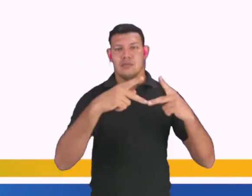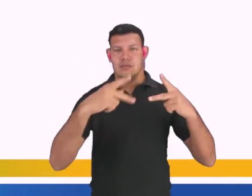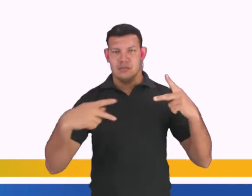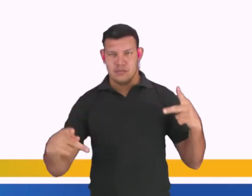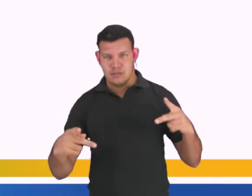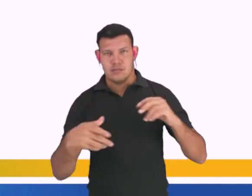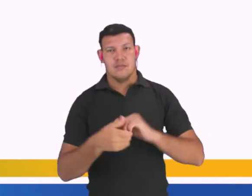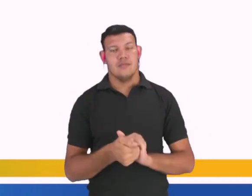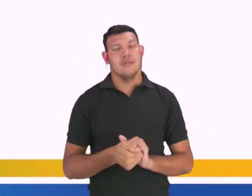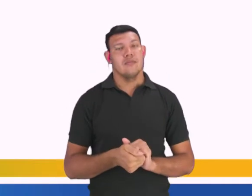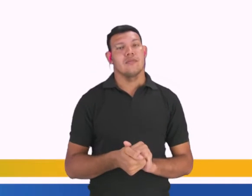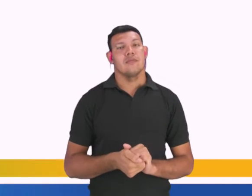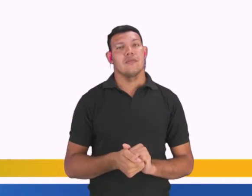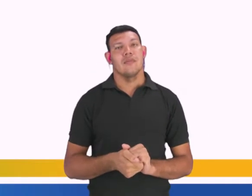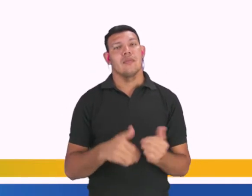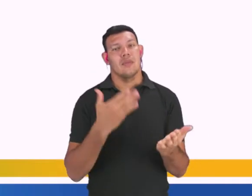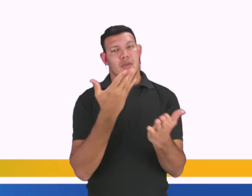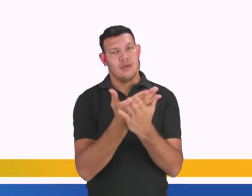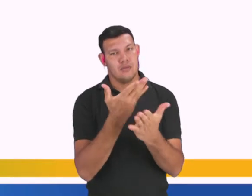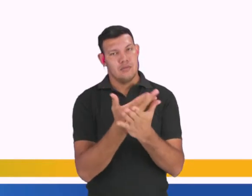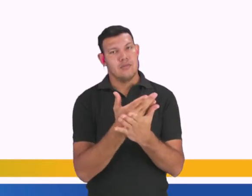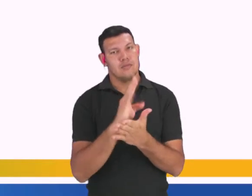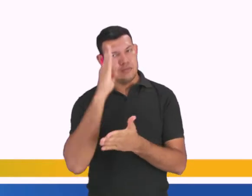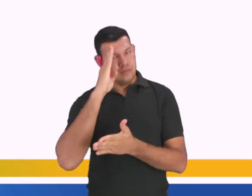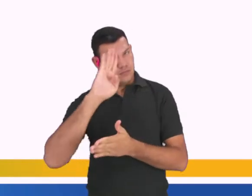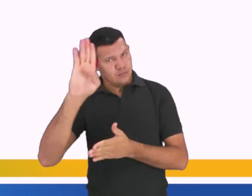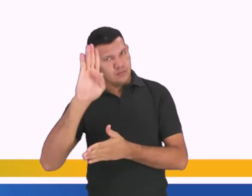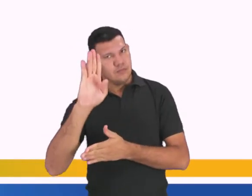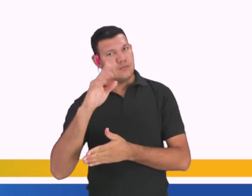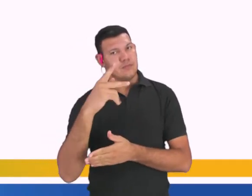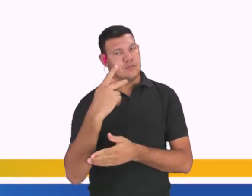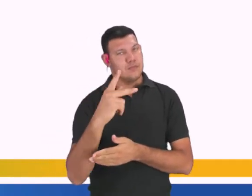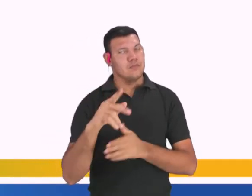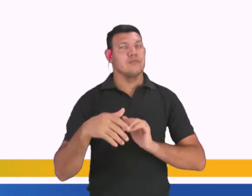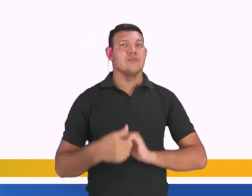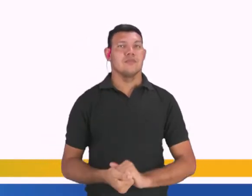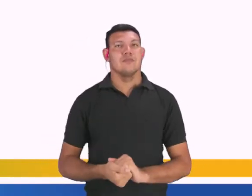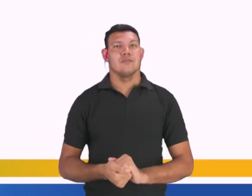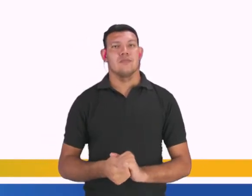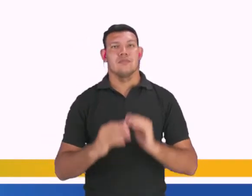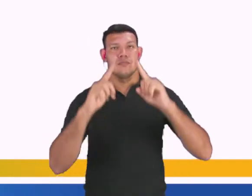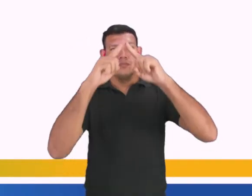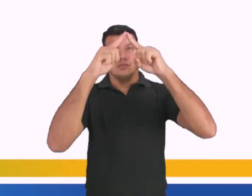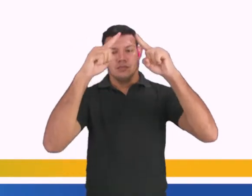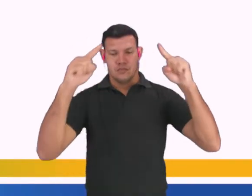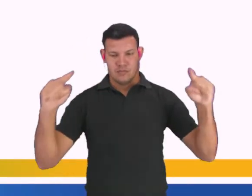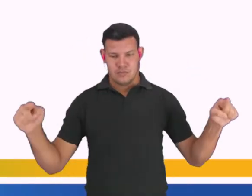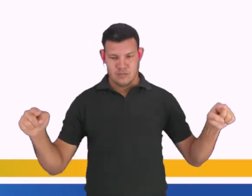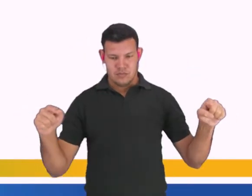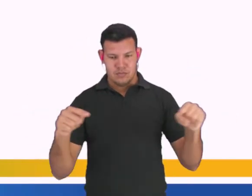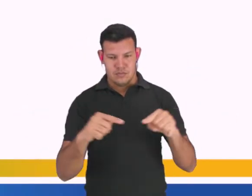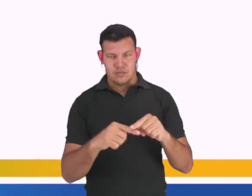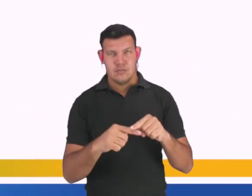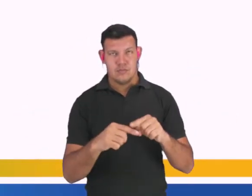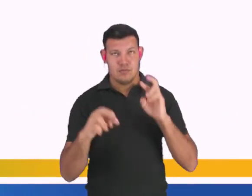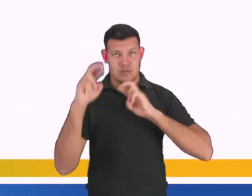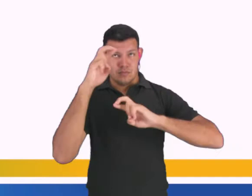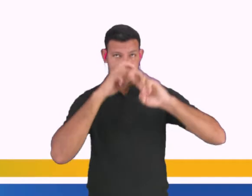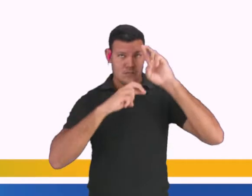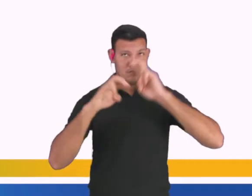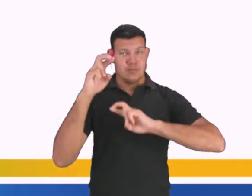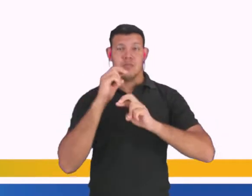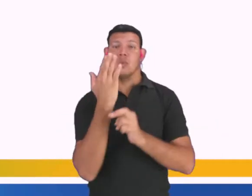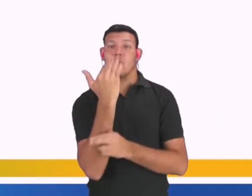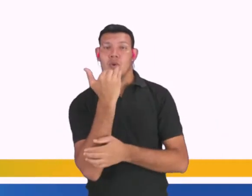bioquímica estuda muito. Nós temos aqui, exemplo aqui na nossa pirâmide, né, que vai observar quais são